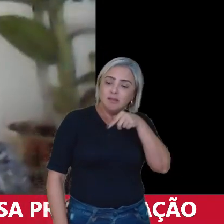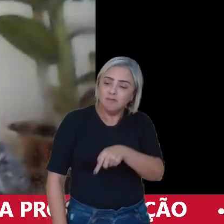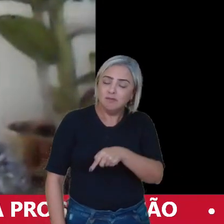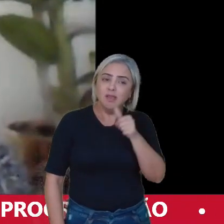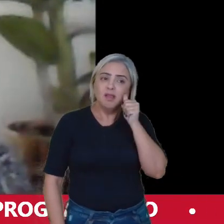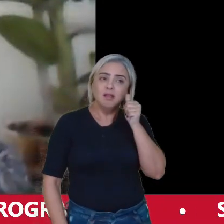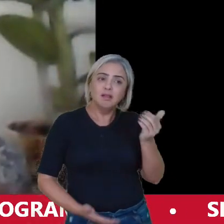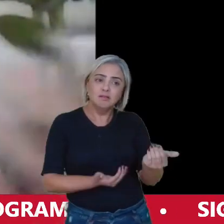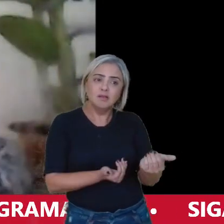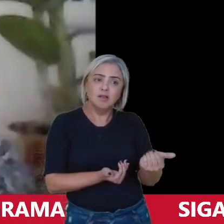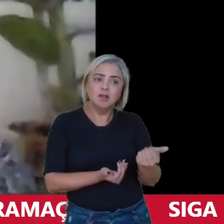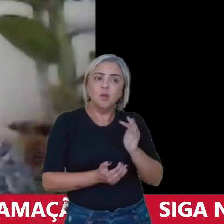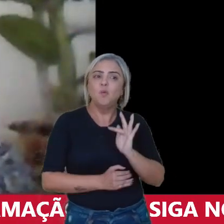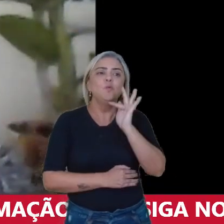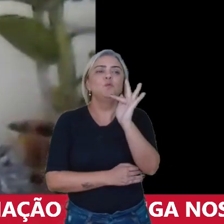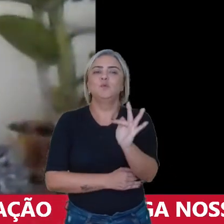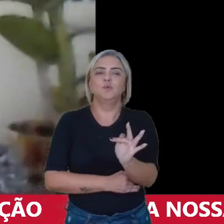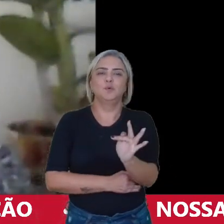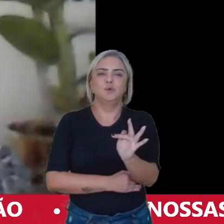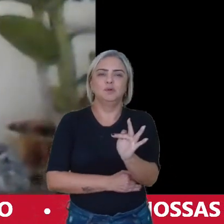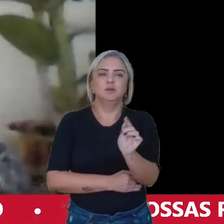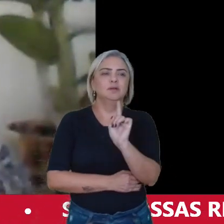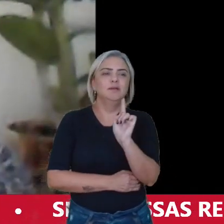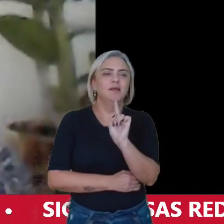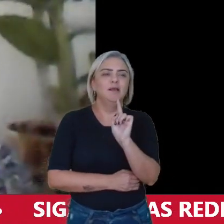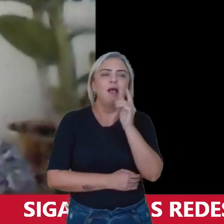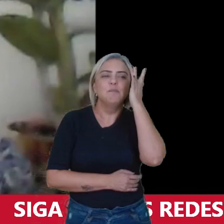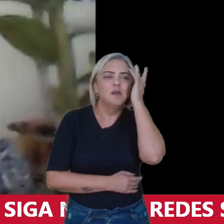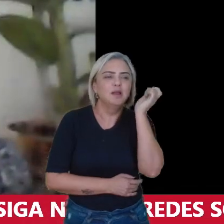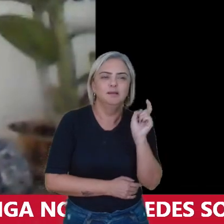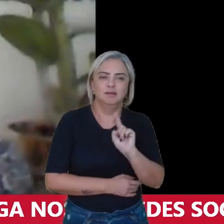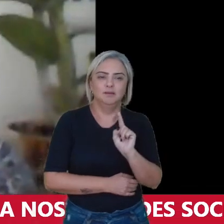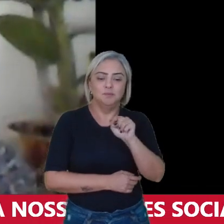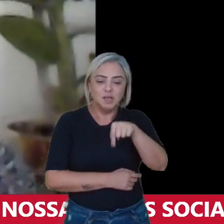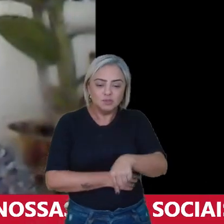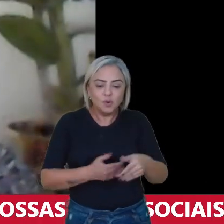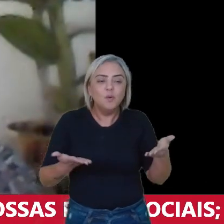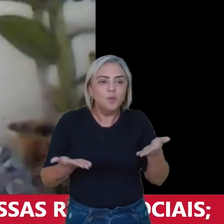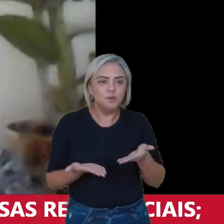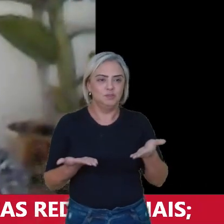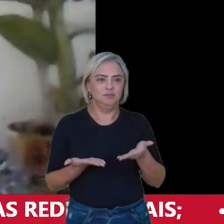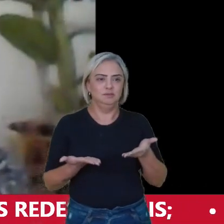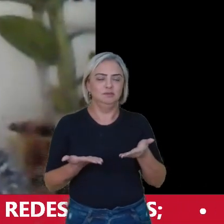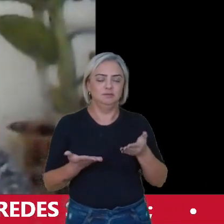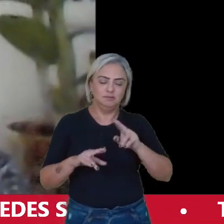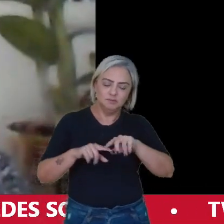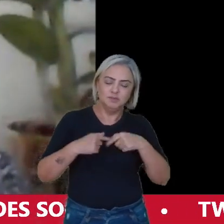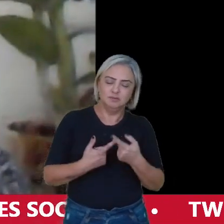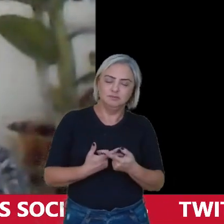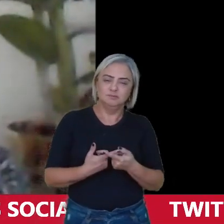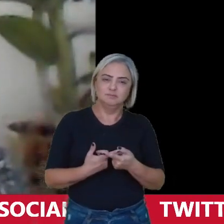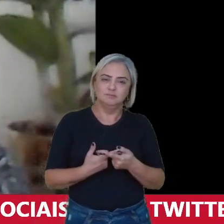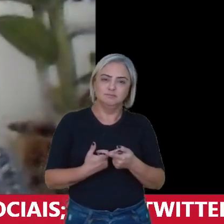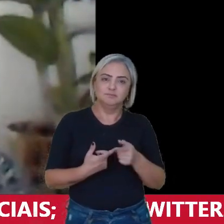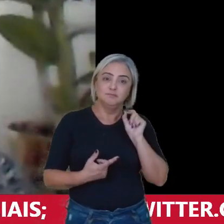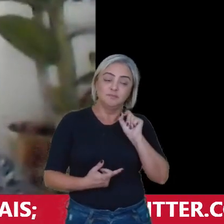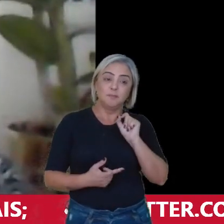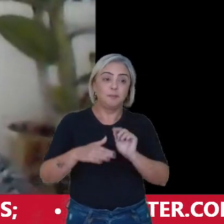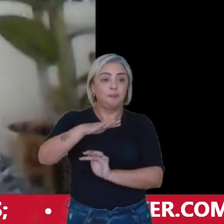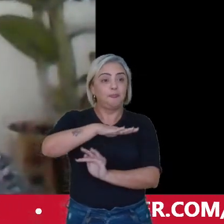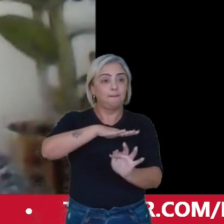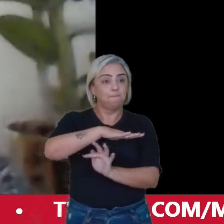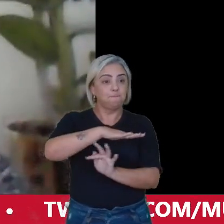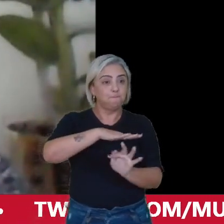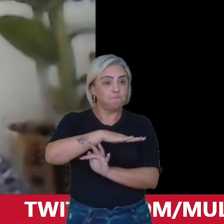mulher não como o futuro, não versar sobre o amanhã, mas versar sobre o hoje. Por isso que, inclusive, a Fundação